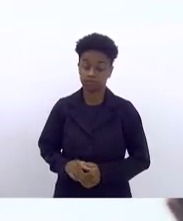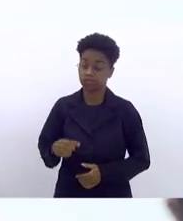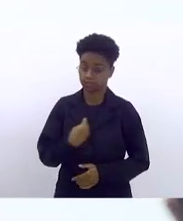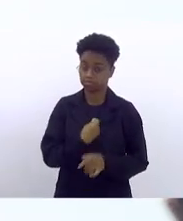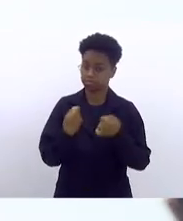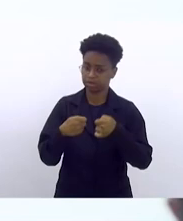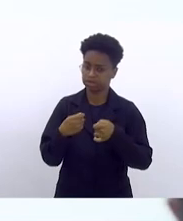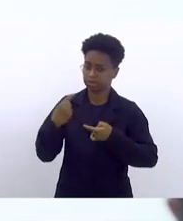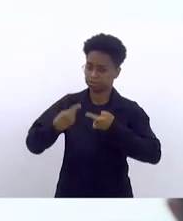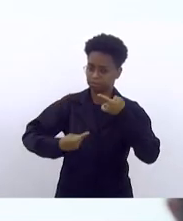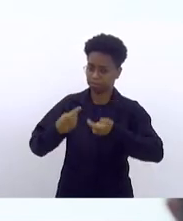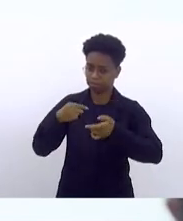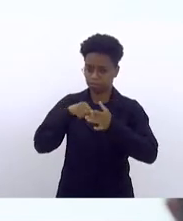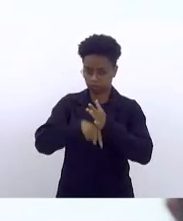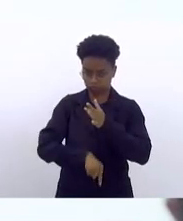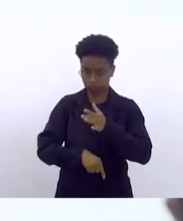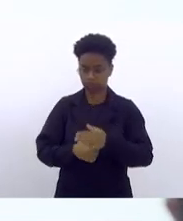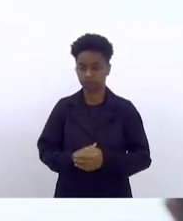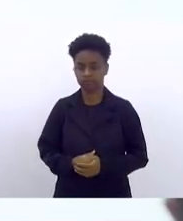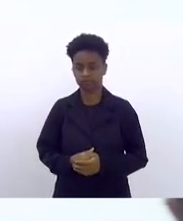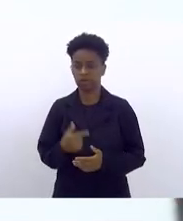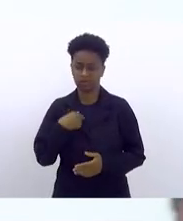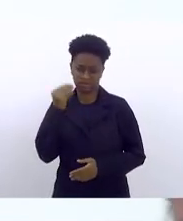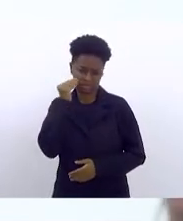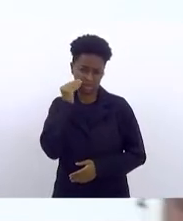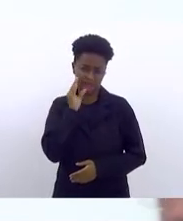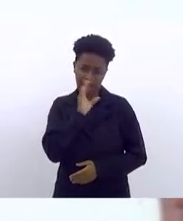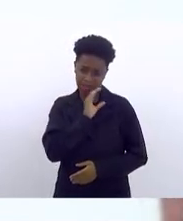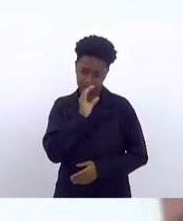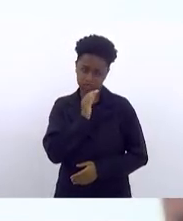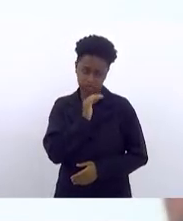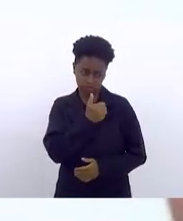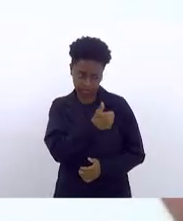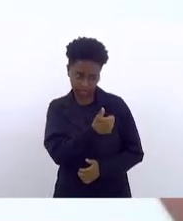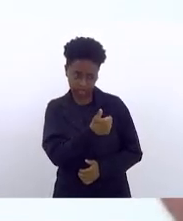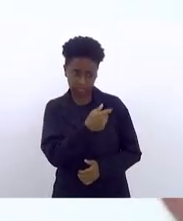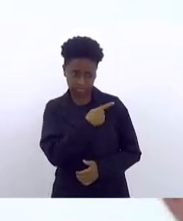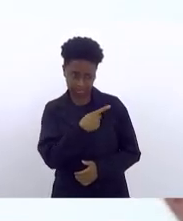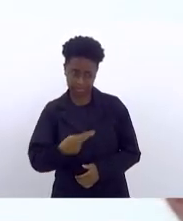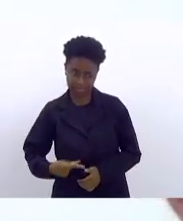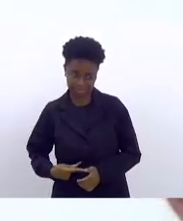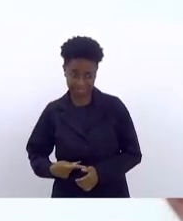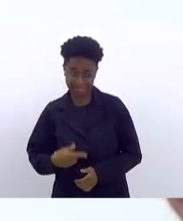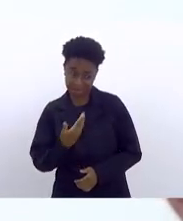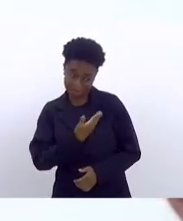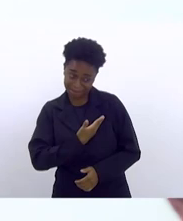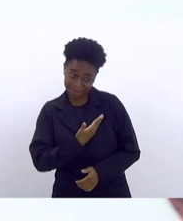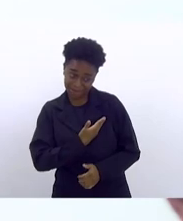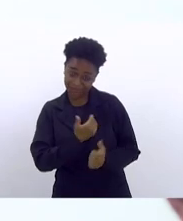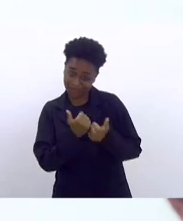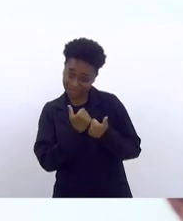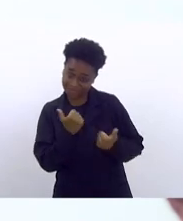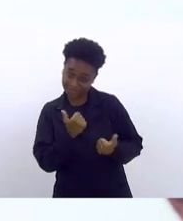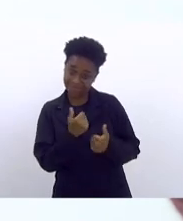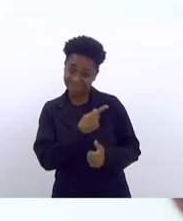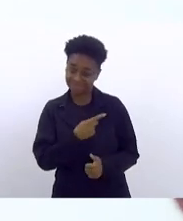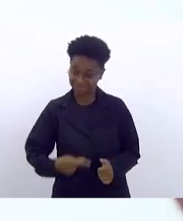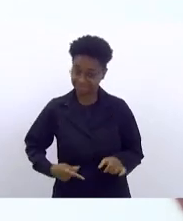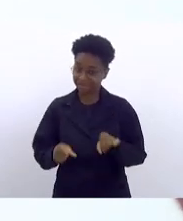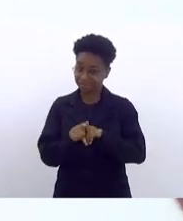aprofundar e aí nesse caso tentando ser bem breve meu presidente minha co-presidenta aqui também